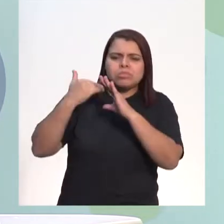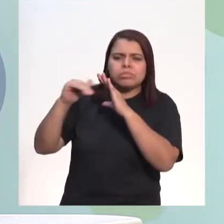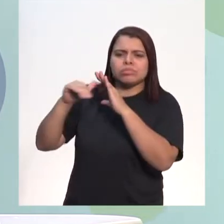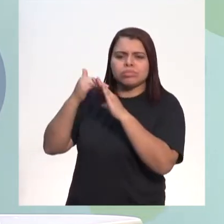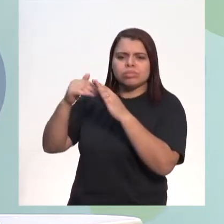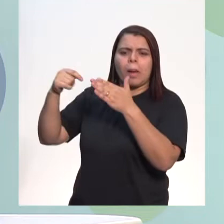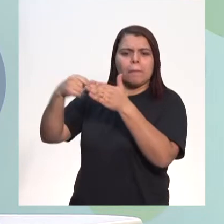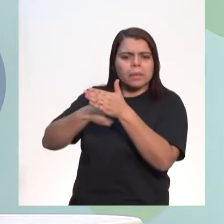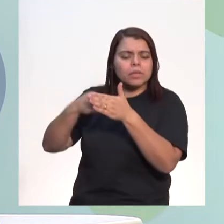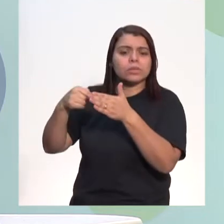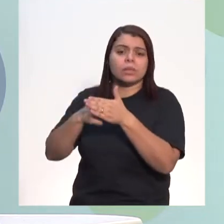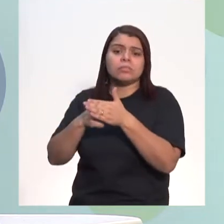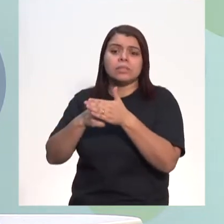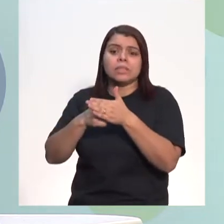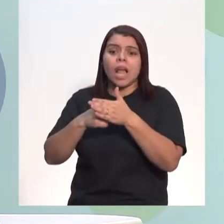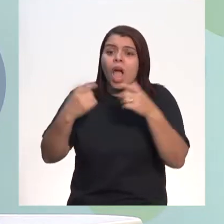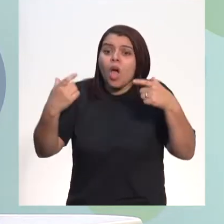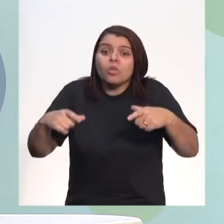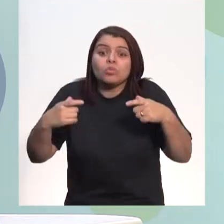ver, onde